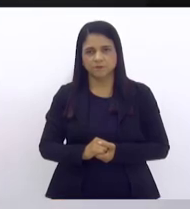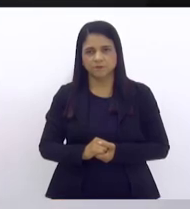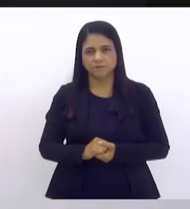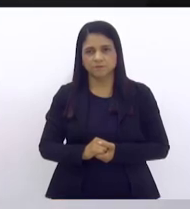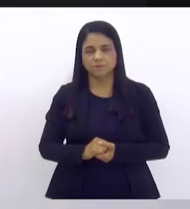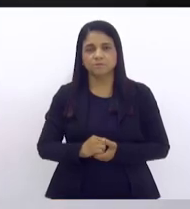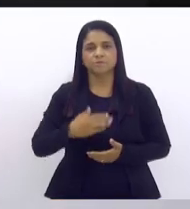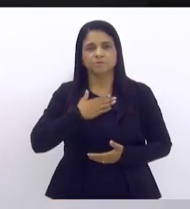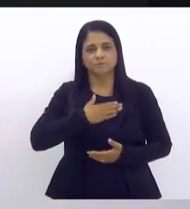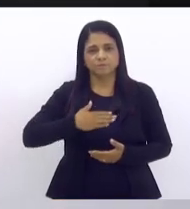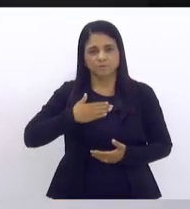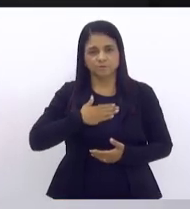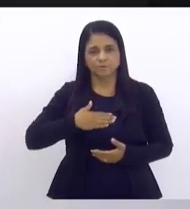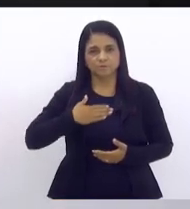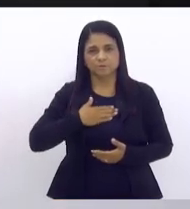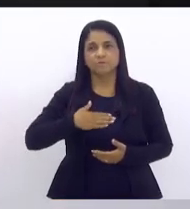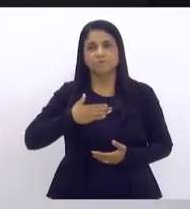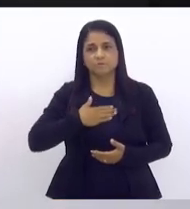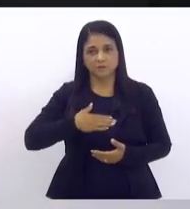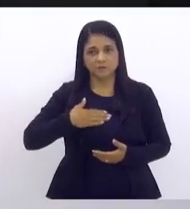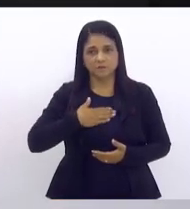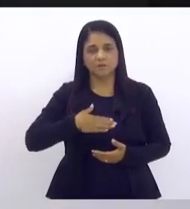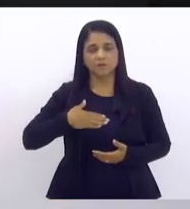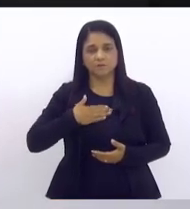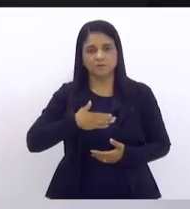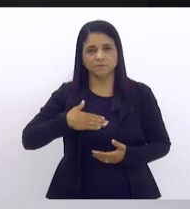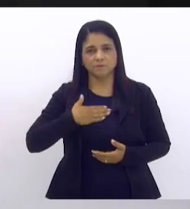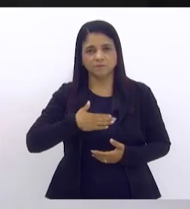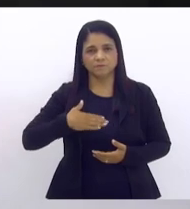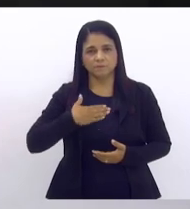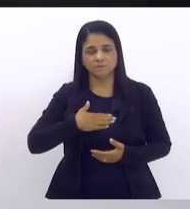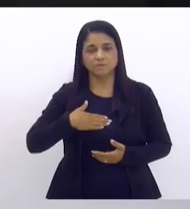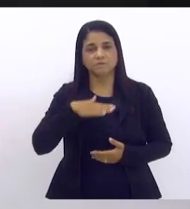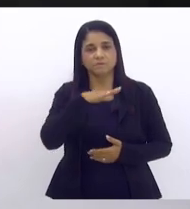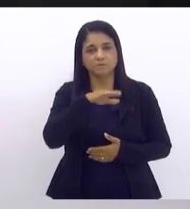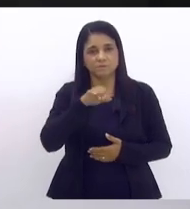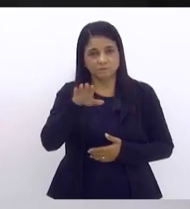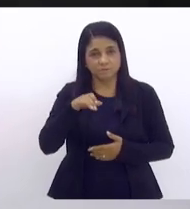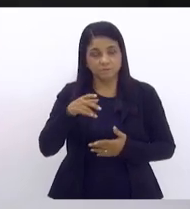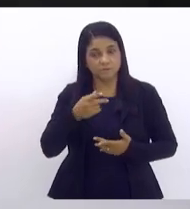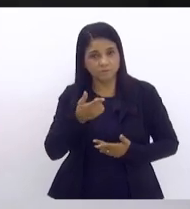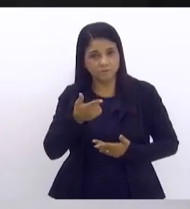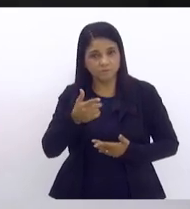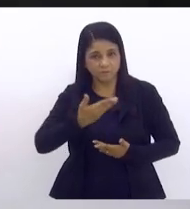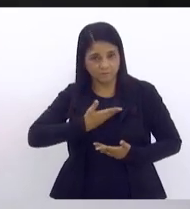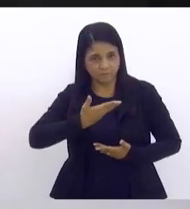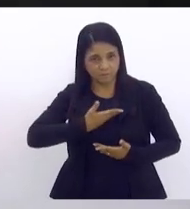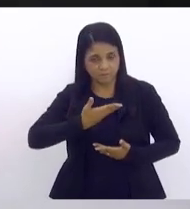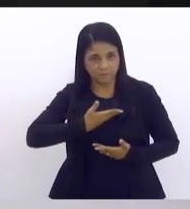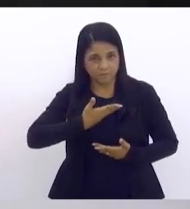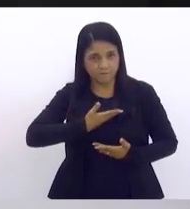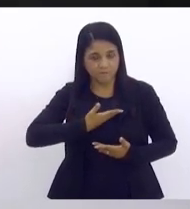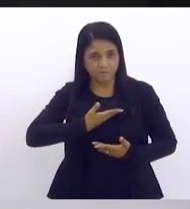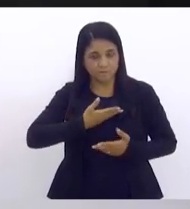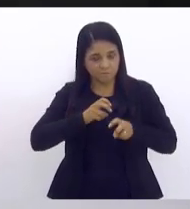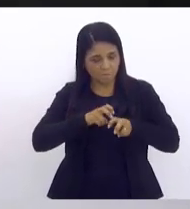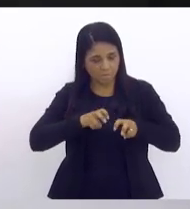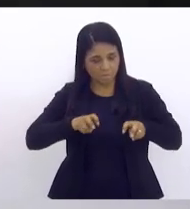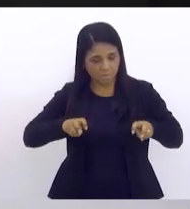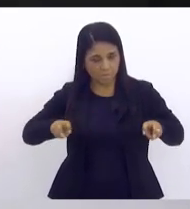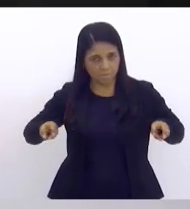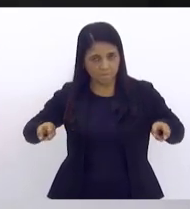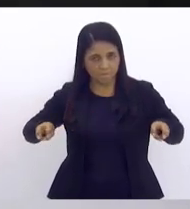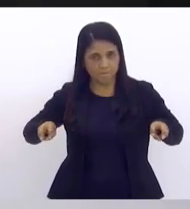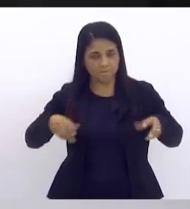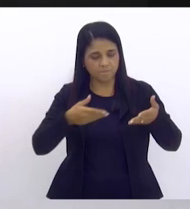Também gostaria, então, agora de chamar aos outros queridos amigos e que vão fazer parte